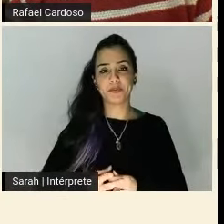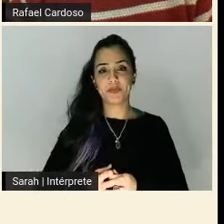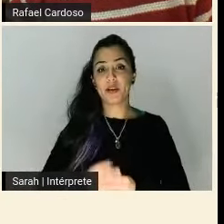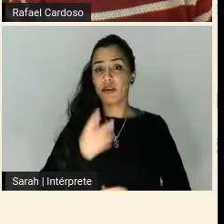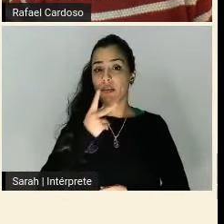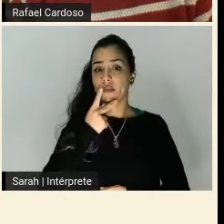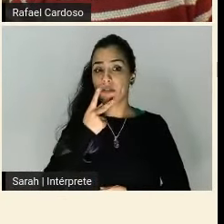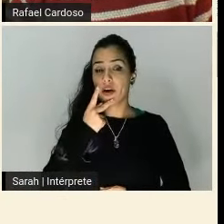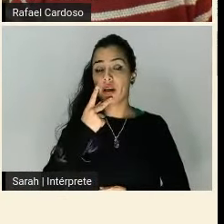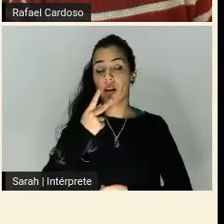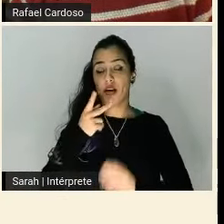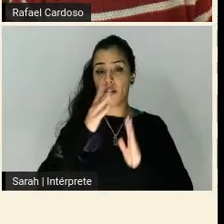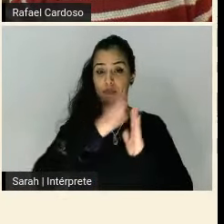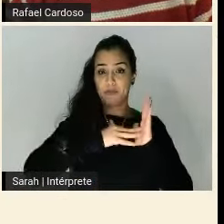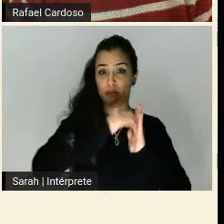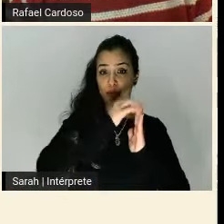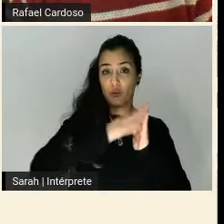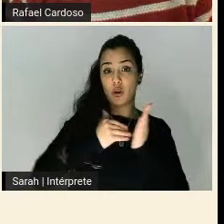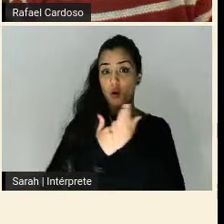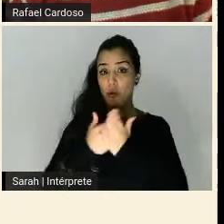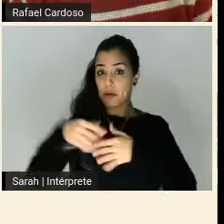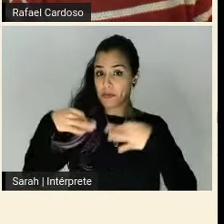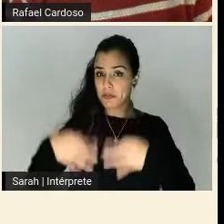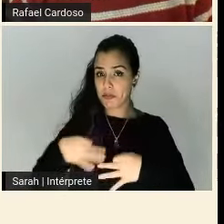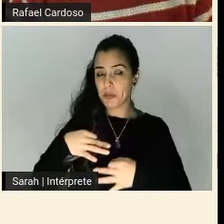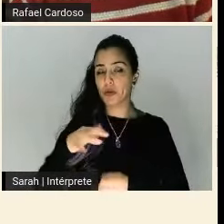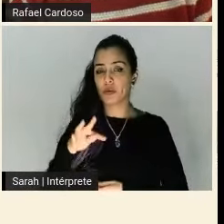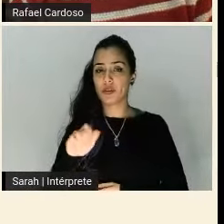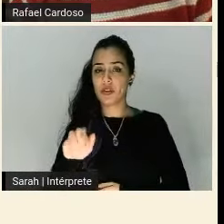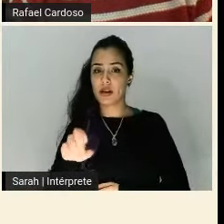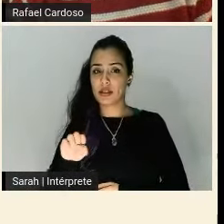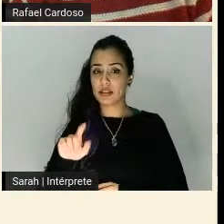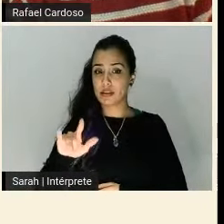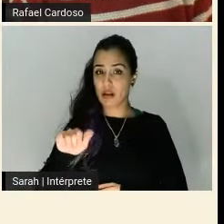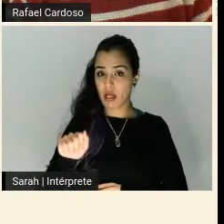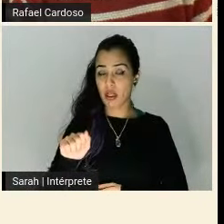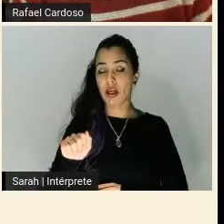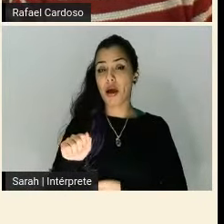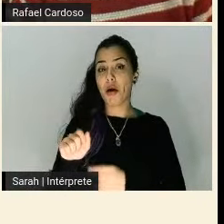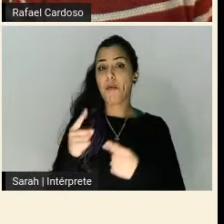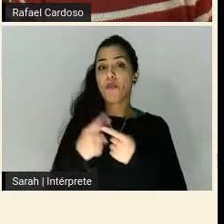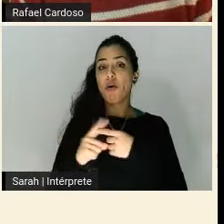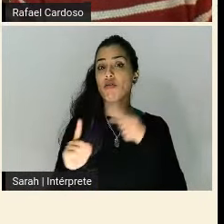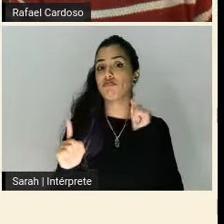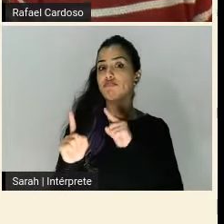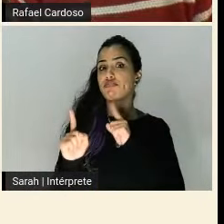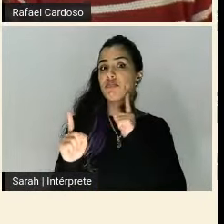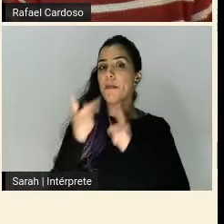moderna começava com Tarsila e sua, entre aspas, descoberta do Brasil.